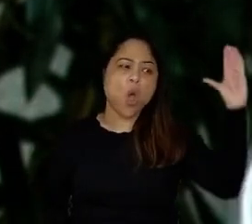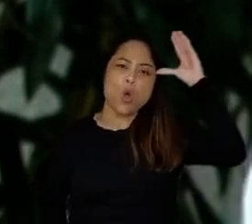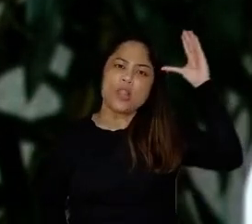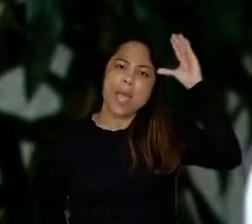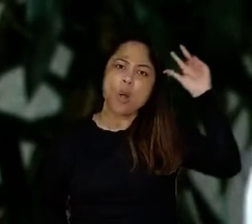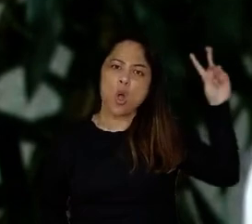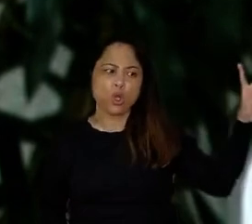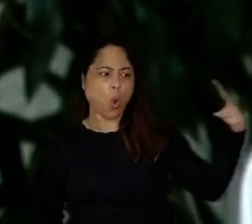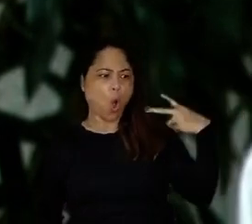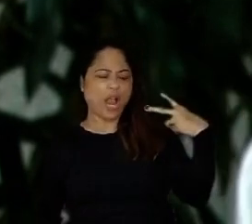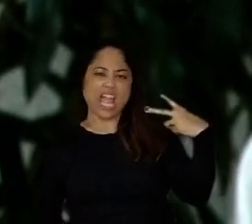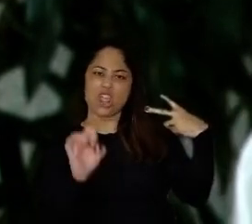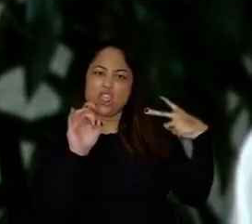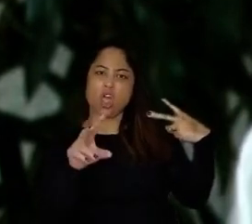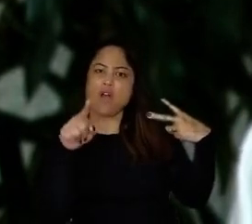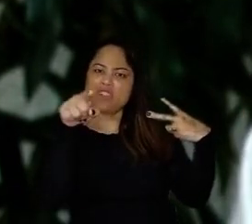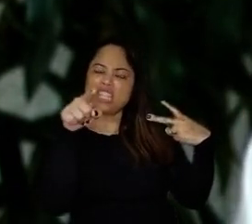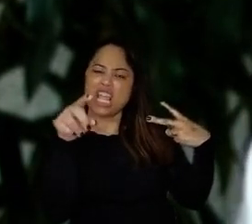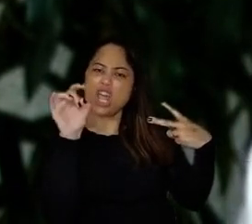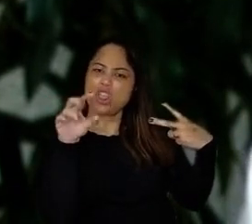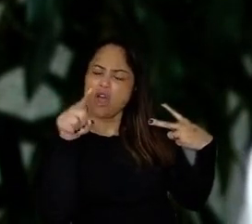e você acha isso bonito.